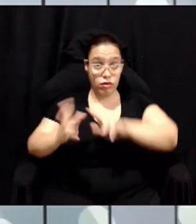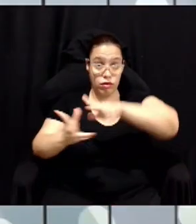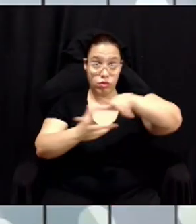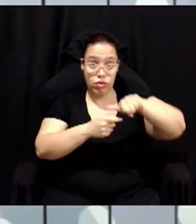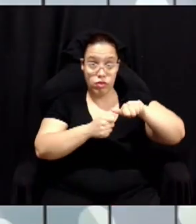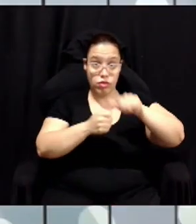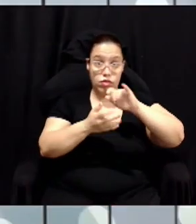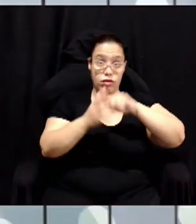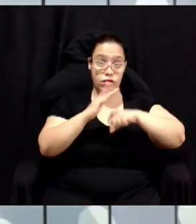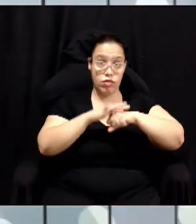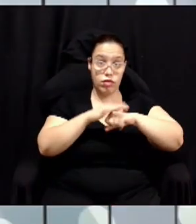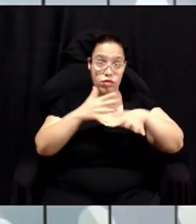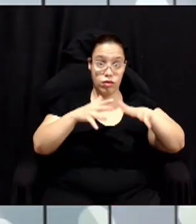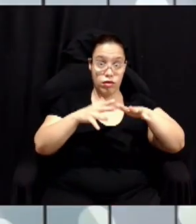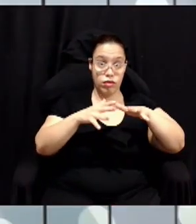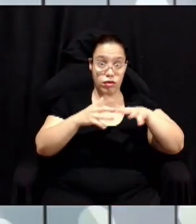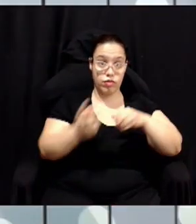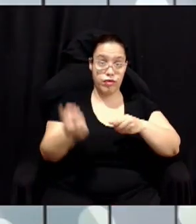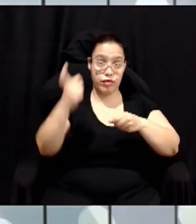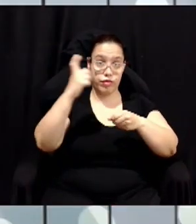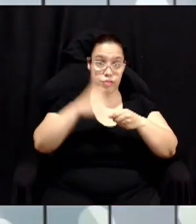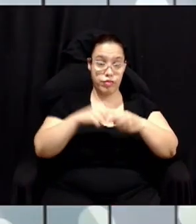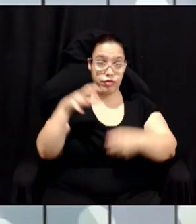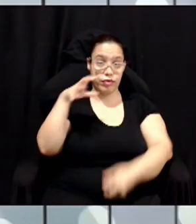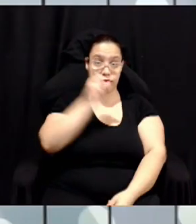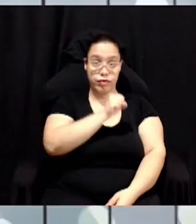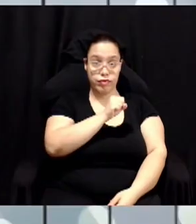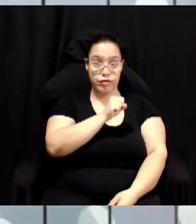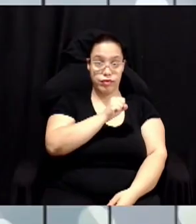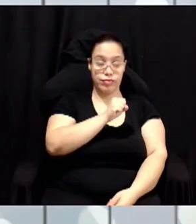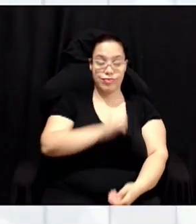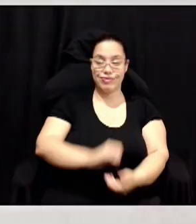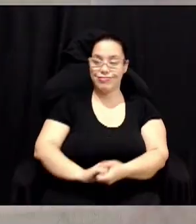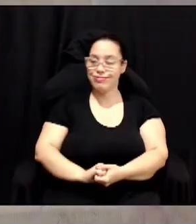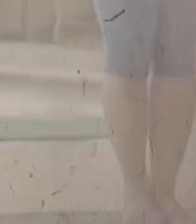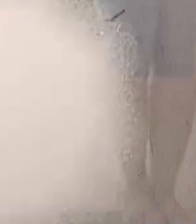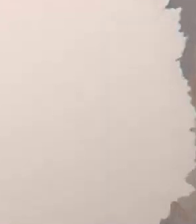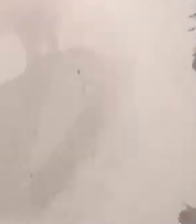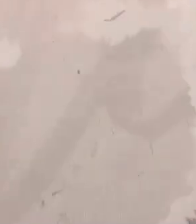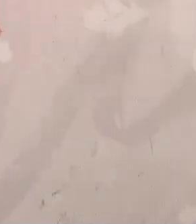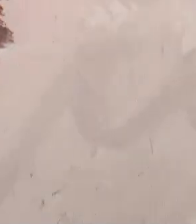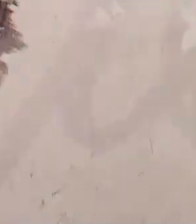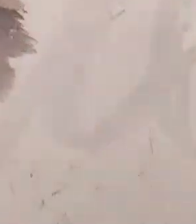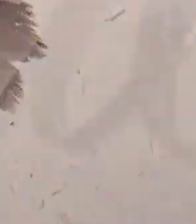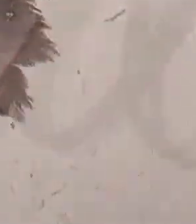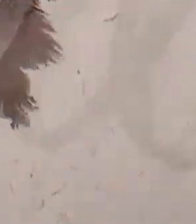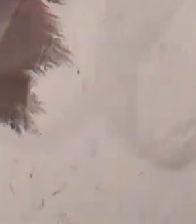de Parkinson. Nós vamos para um rápido intervalo e já voltamos.